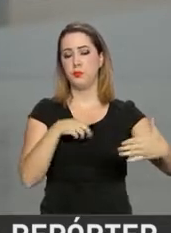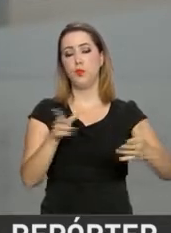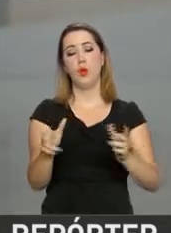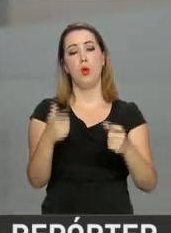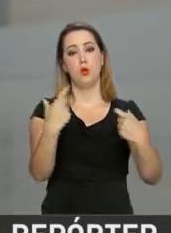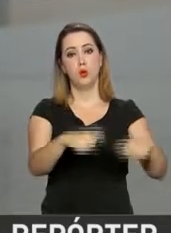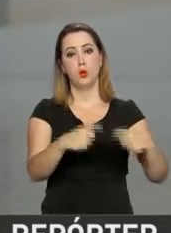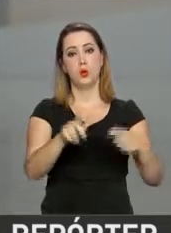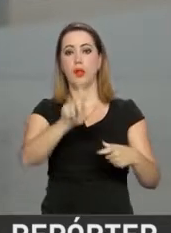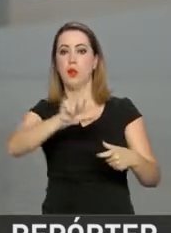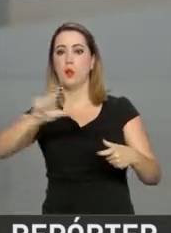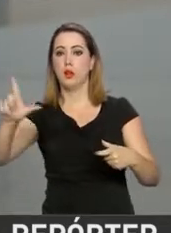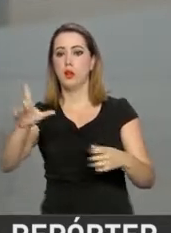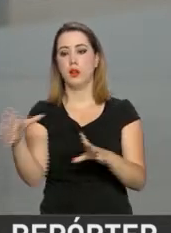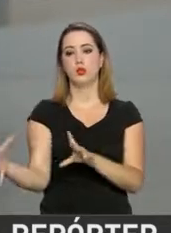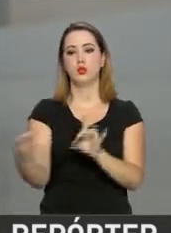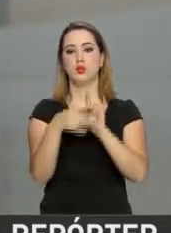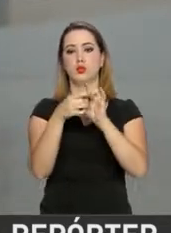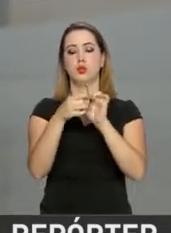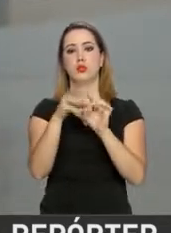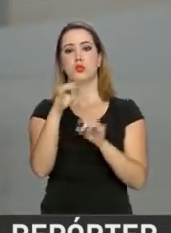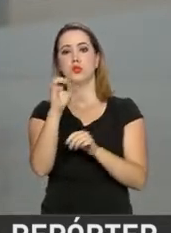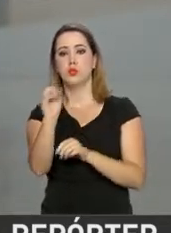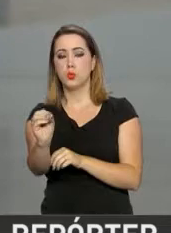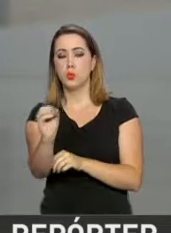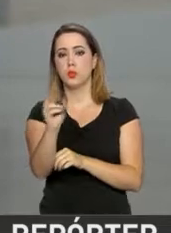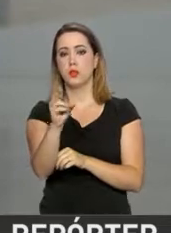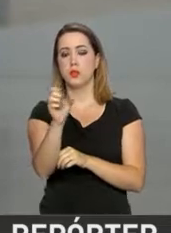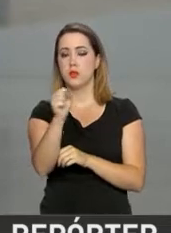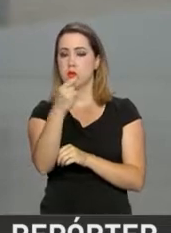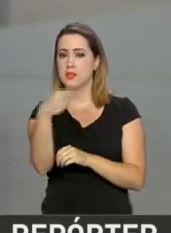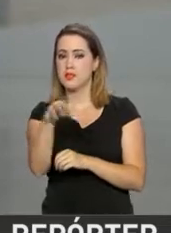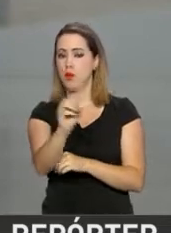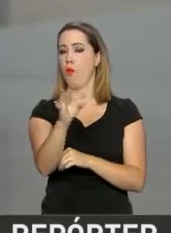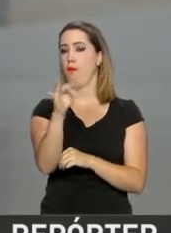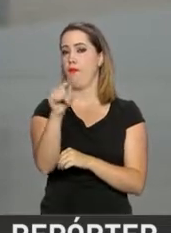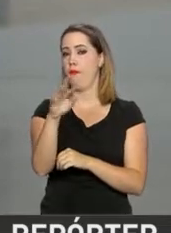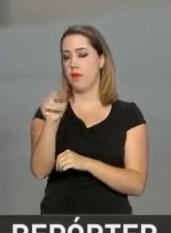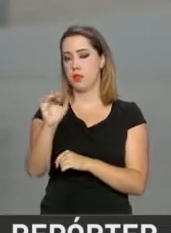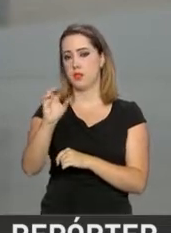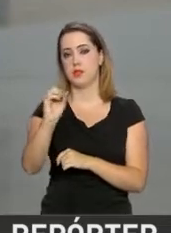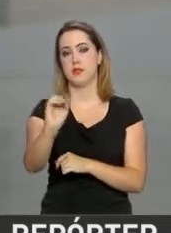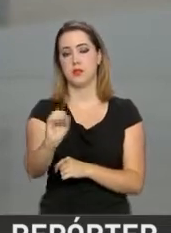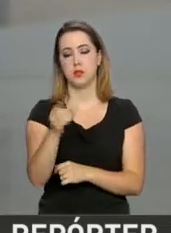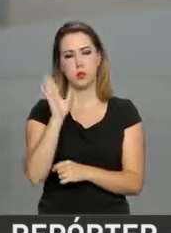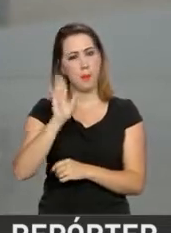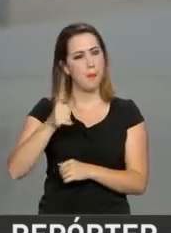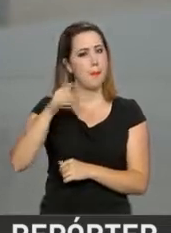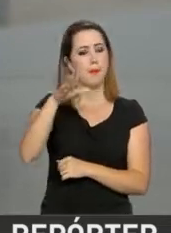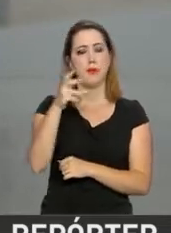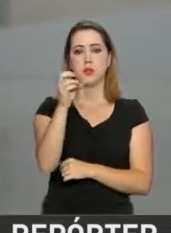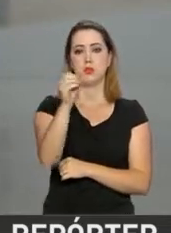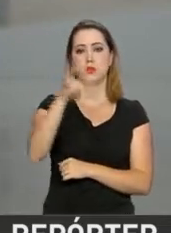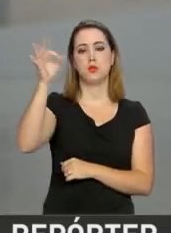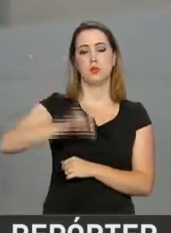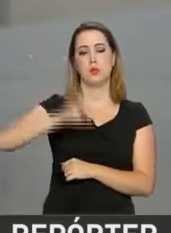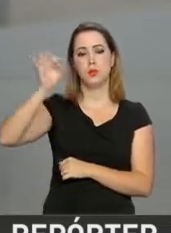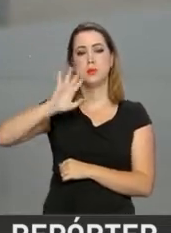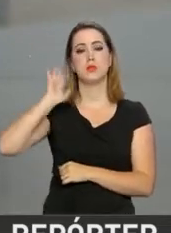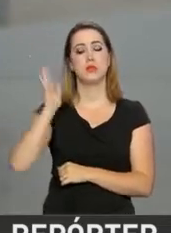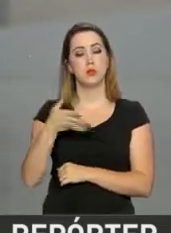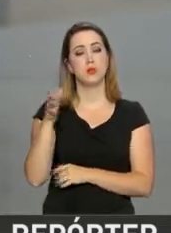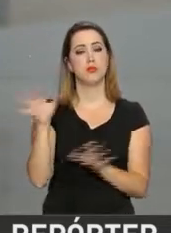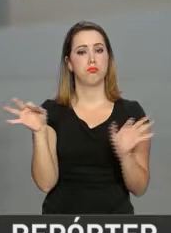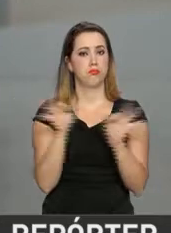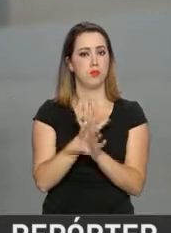integração do Rio São Francisco. Mais de 90% das obras da transposição já estão prontas. Quando estiver concluído, o projeto vai